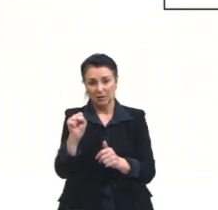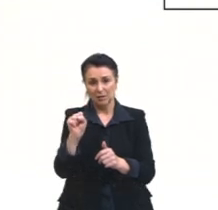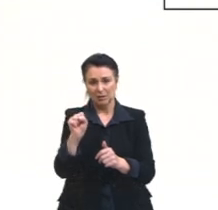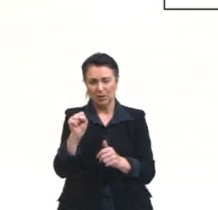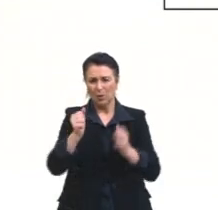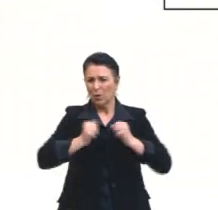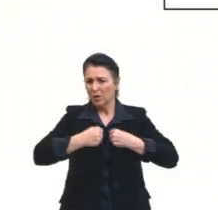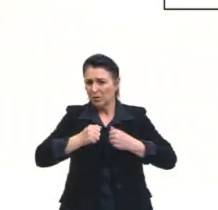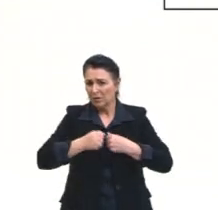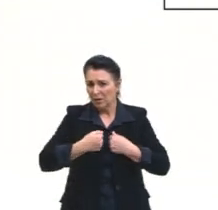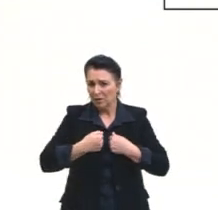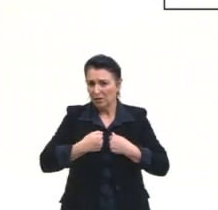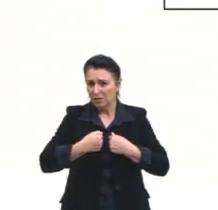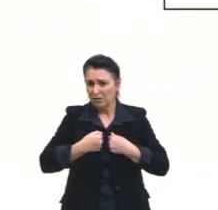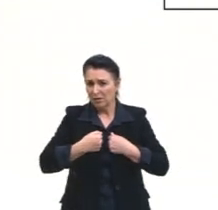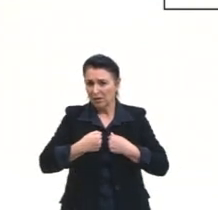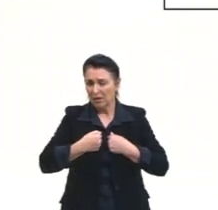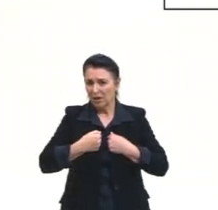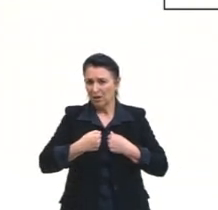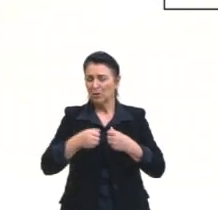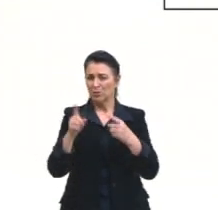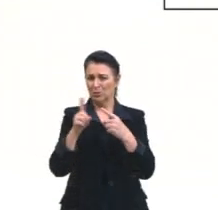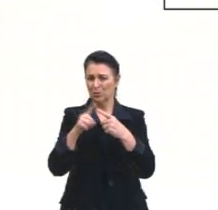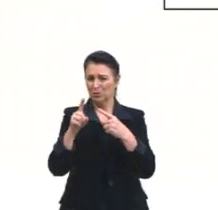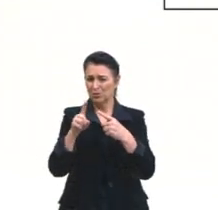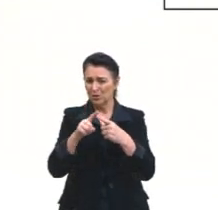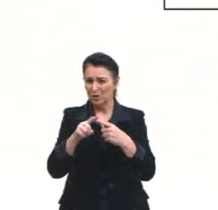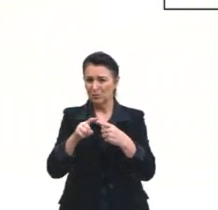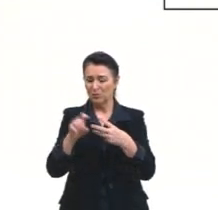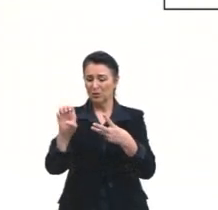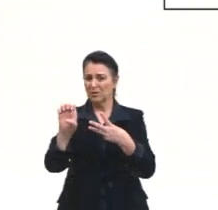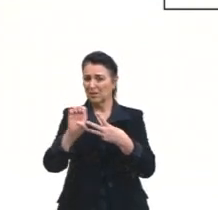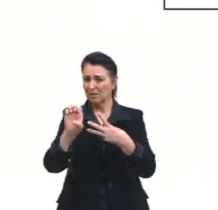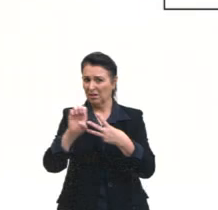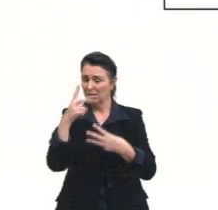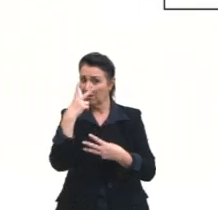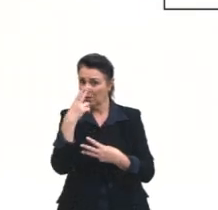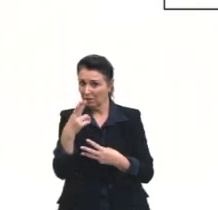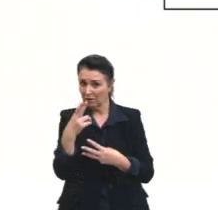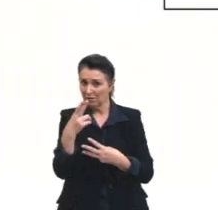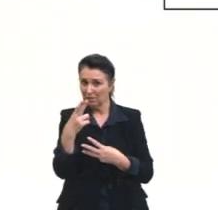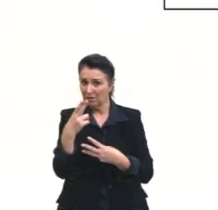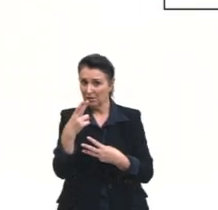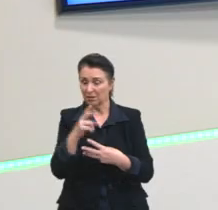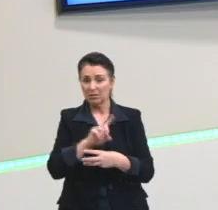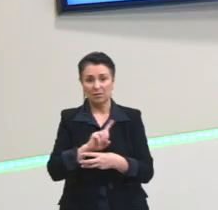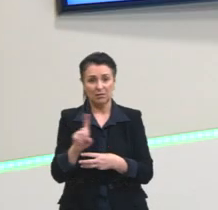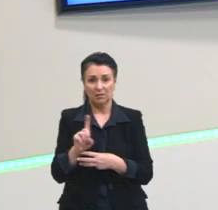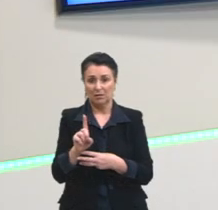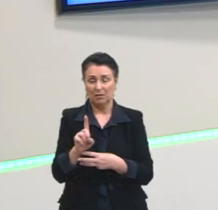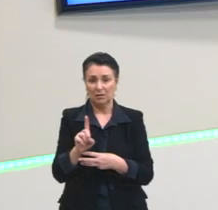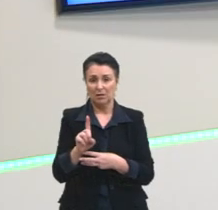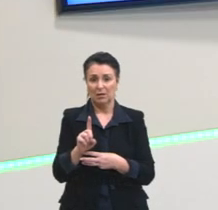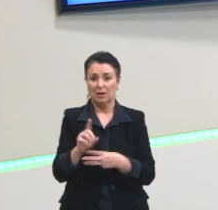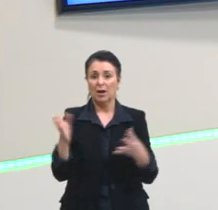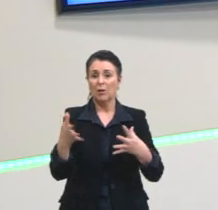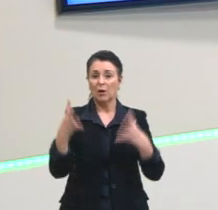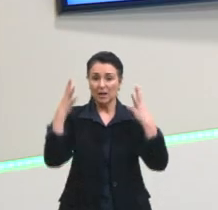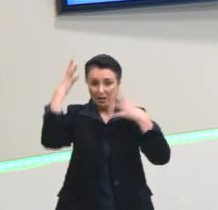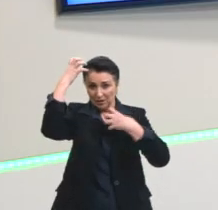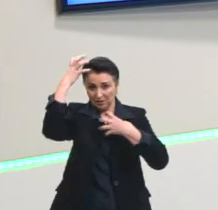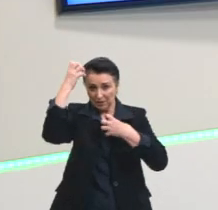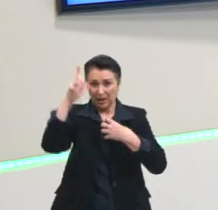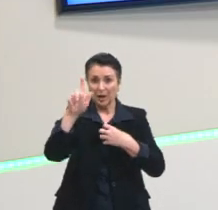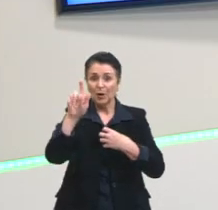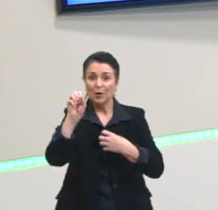gente espécie tem que ser muito parecido em praticamente quase tudo tá então não é chimpanzés e gorilas